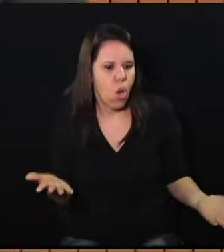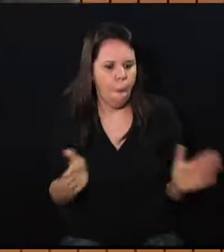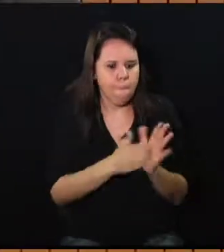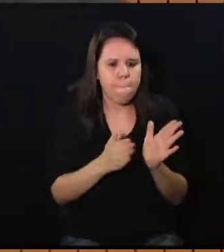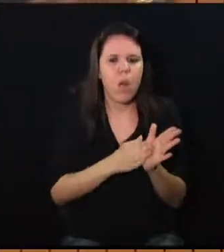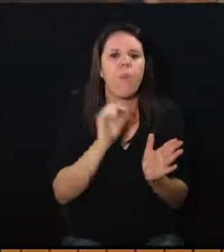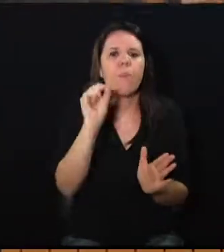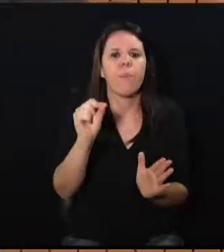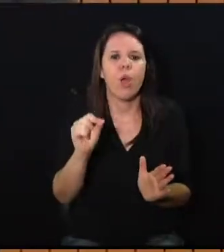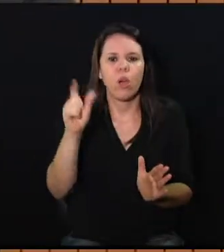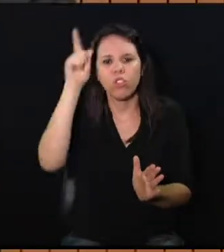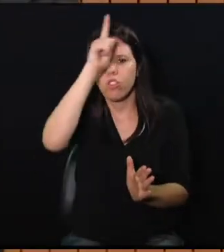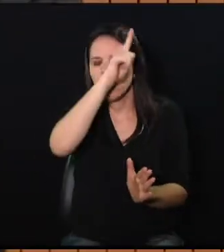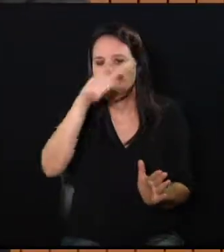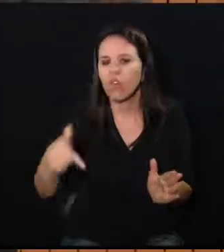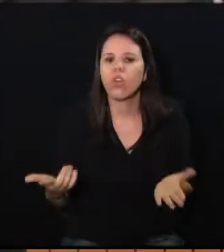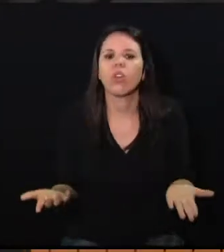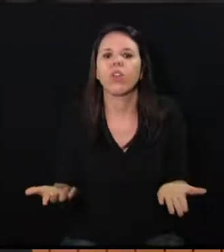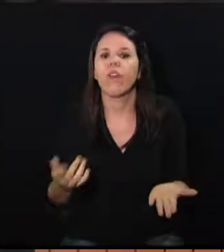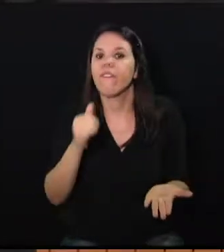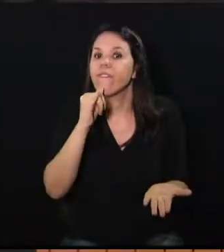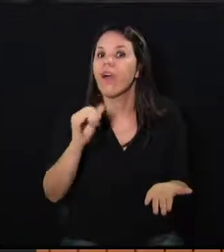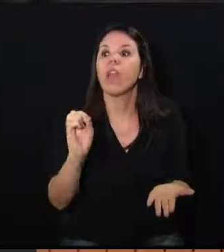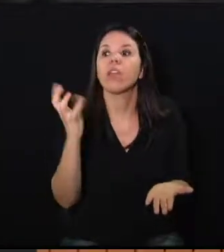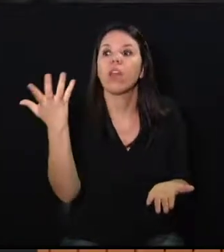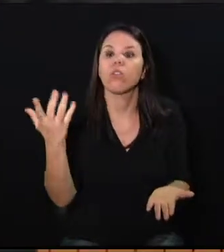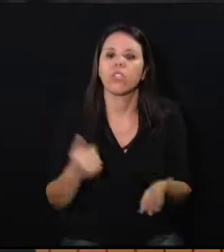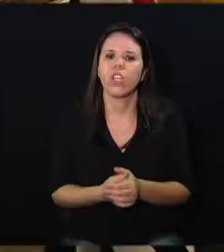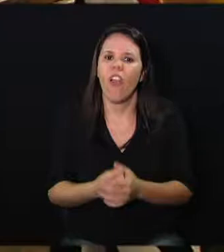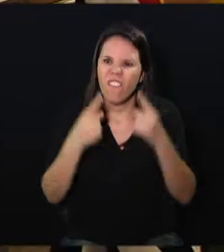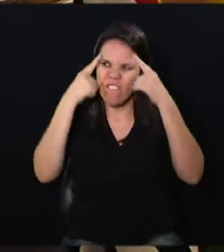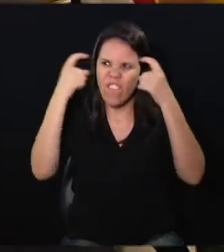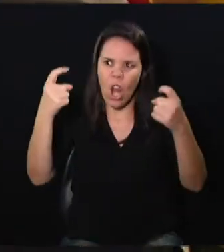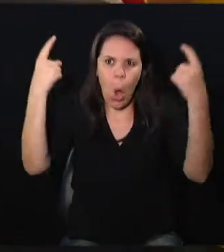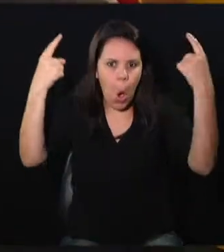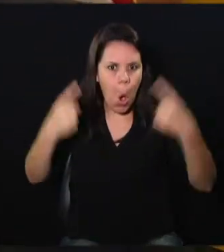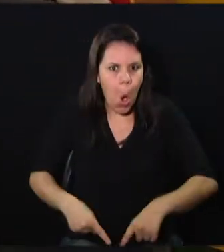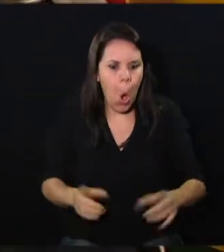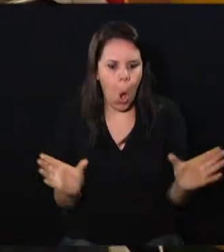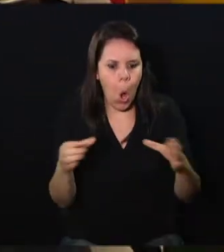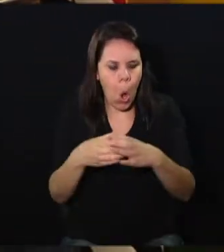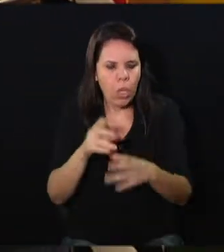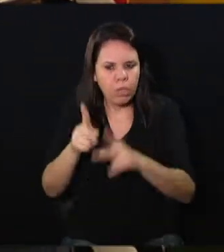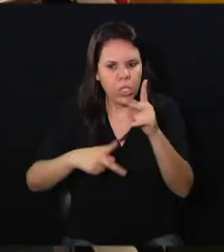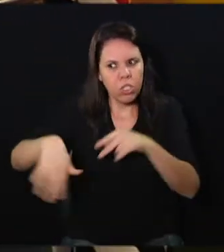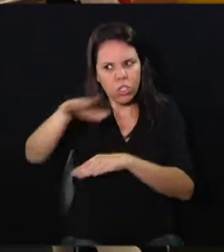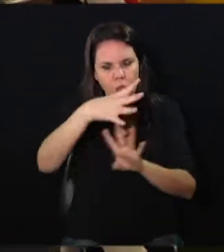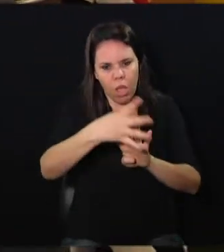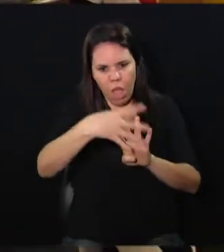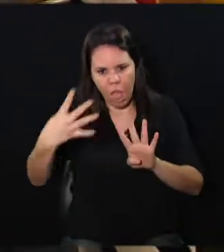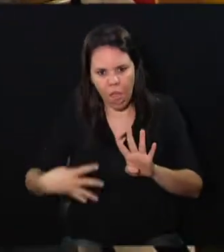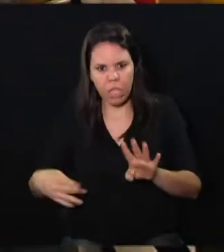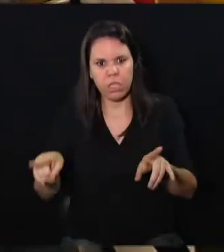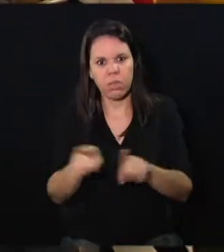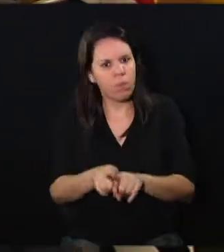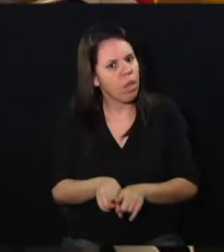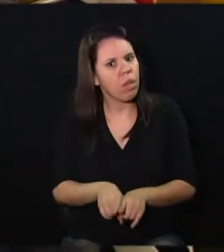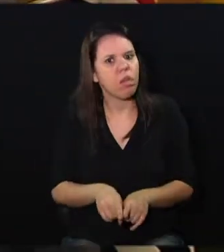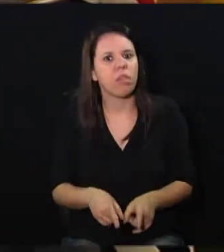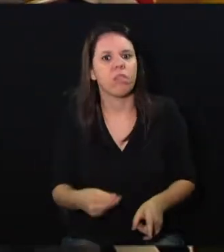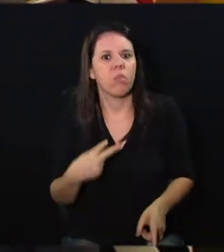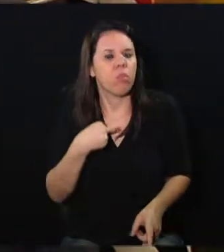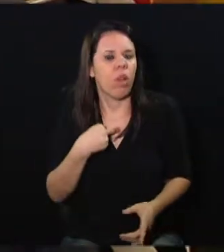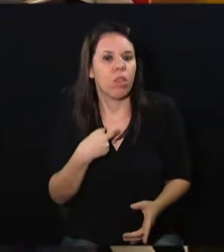proposta, o parlamentar campineiro cita dados da violência contra a população negra e também a LGBT. Para ele, é